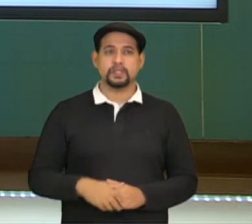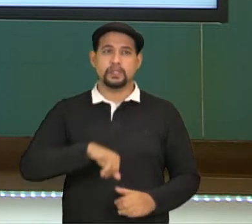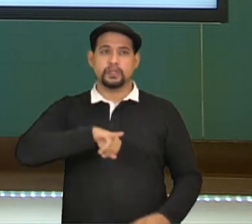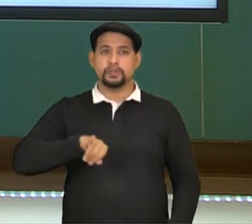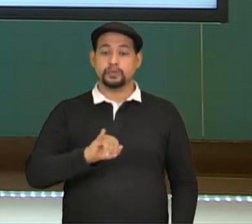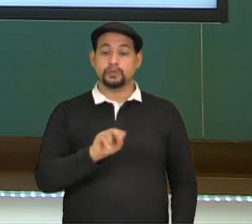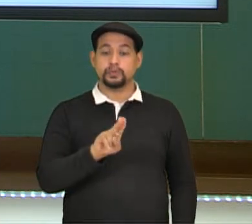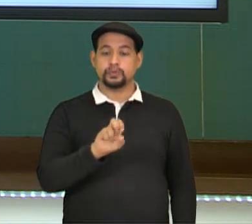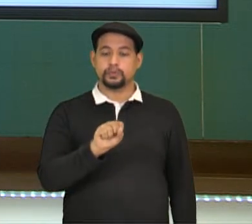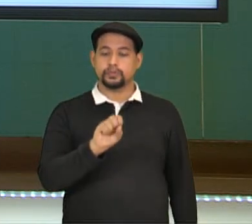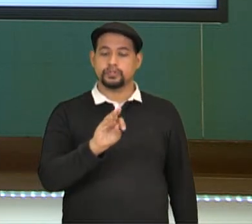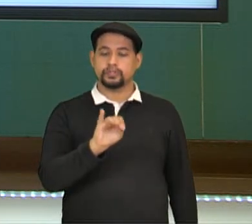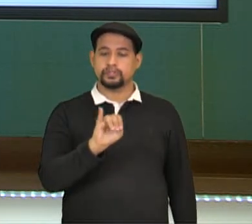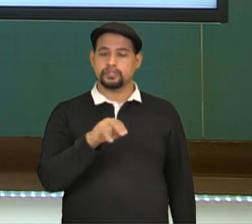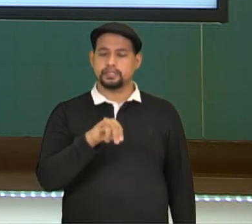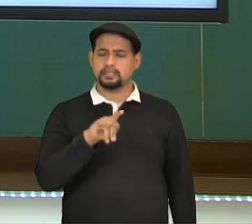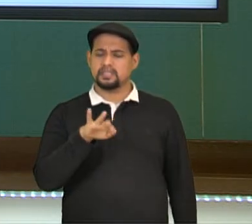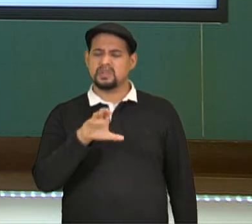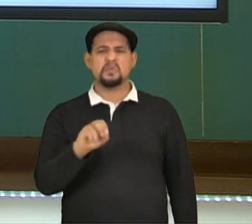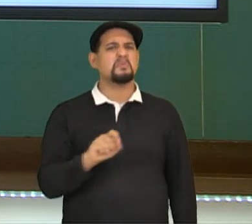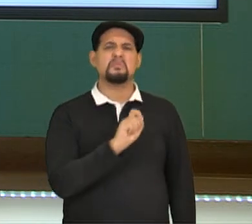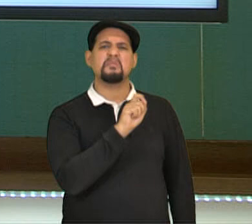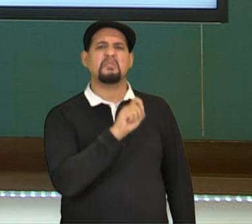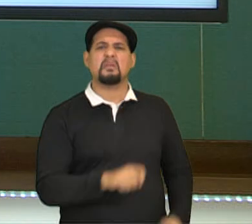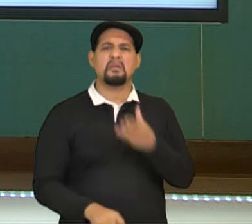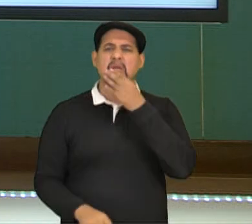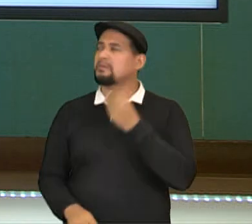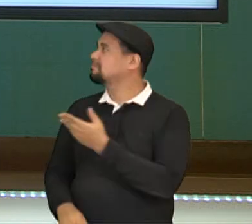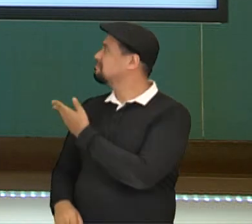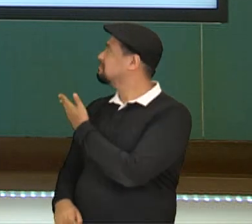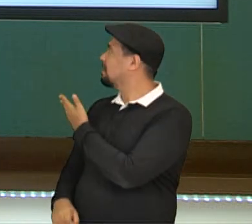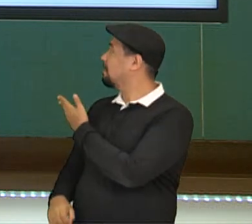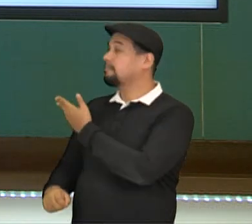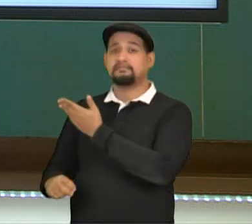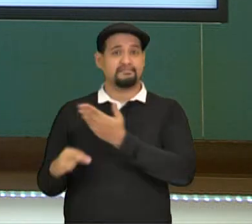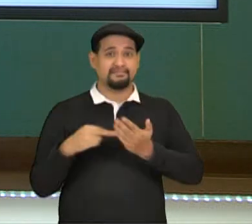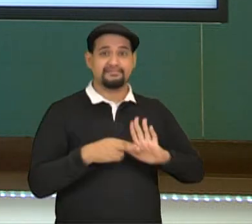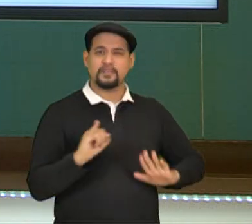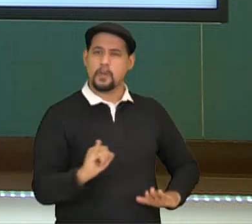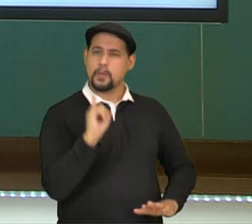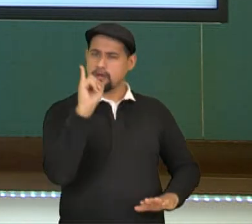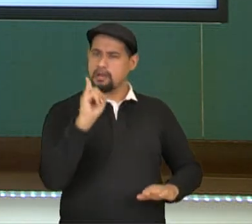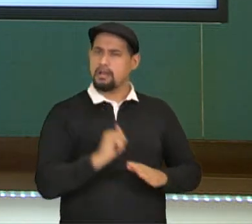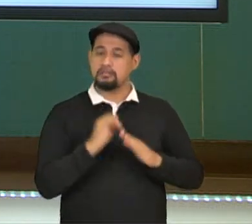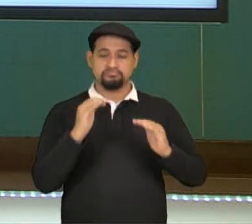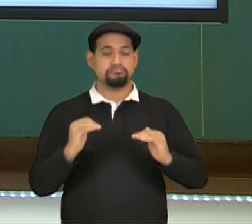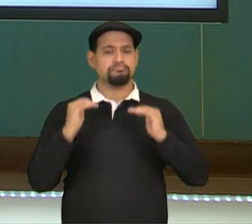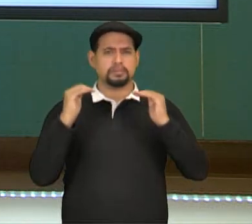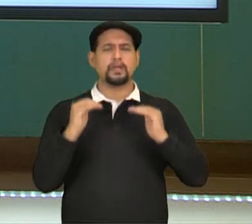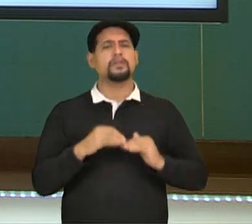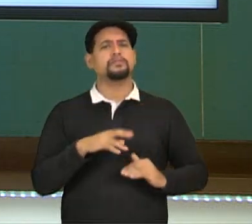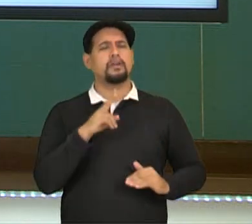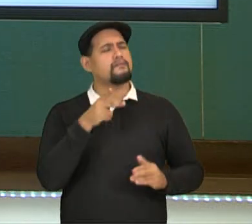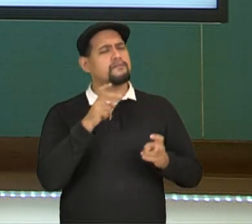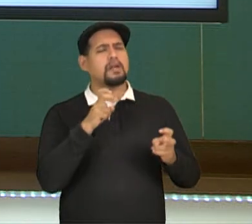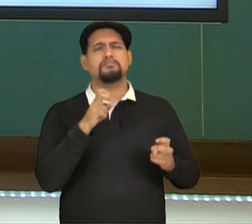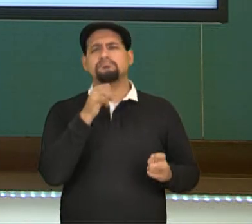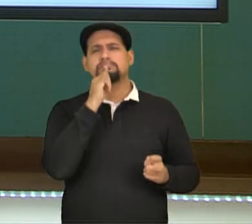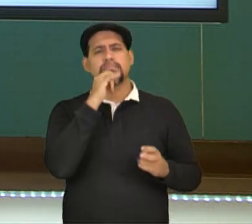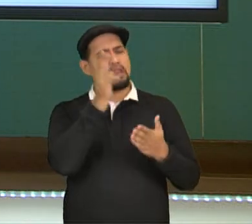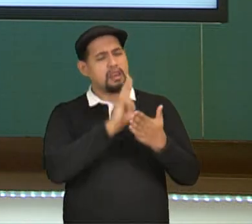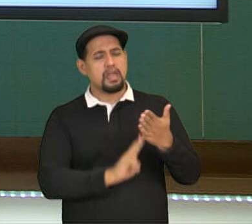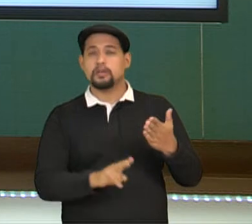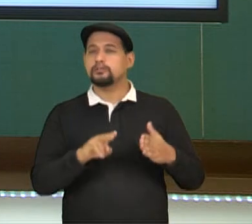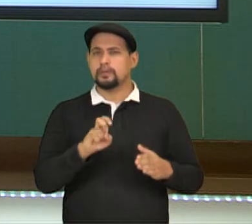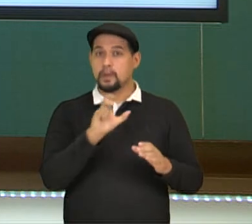Justiniano. Aqui, só para a gente entender quem que foi Justiniano, né? Ele é um imperador importante do Império Bizantino. Vocês já ouviram falar alguma vez